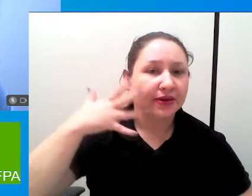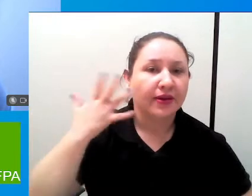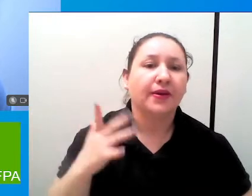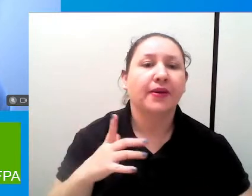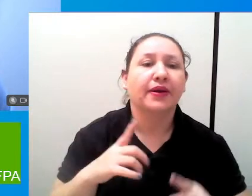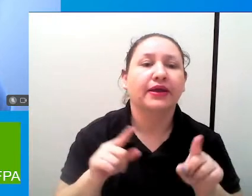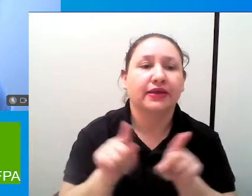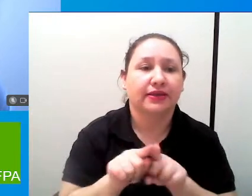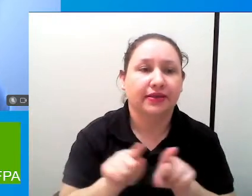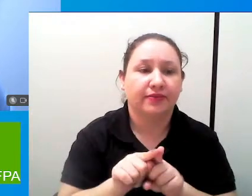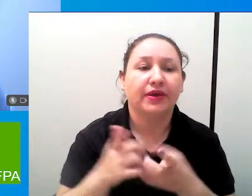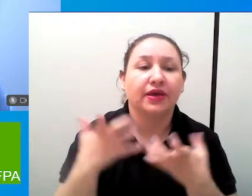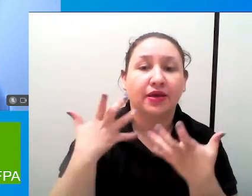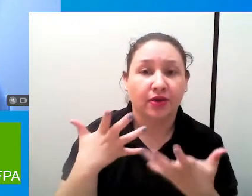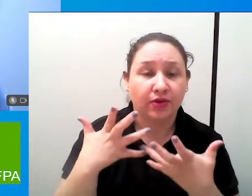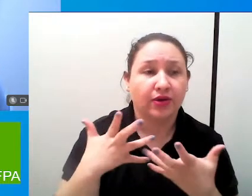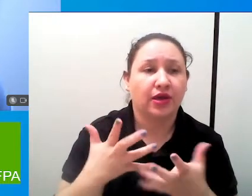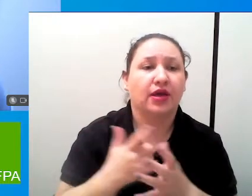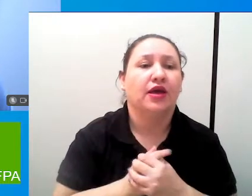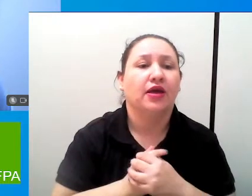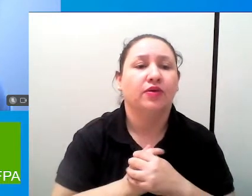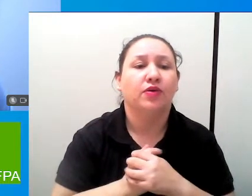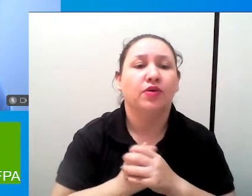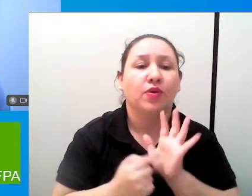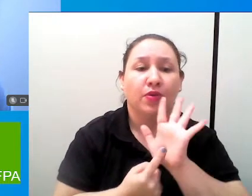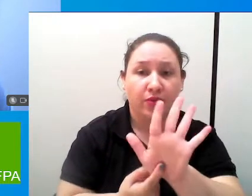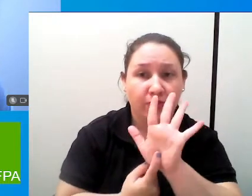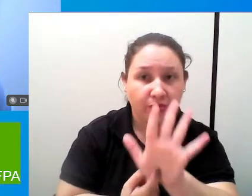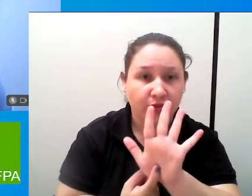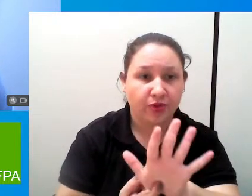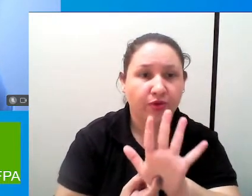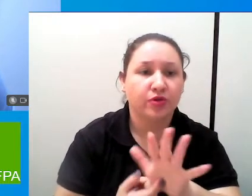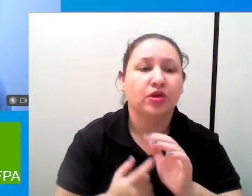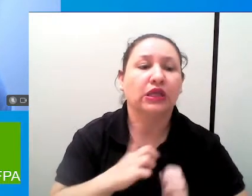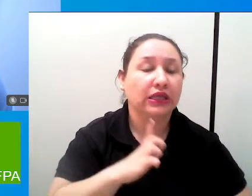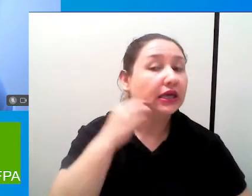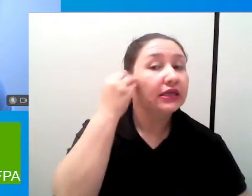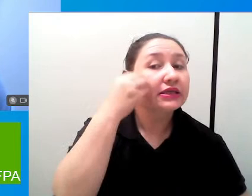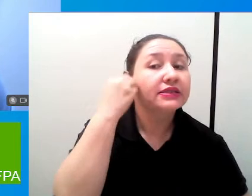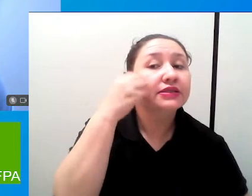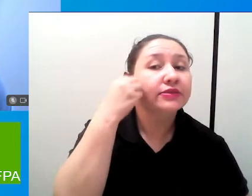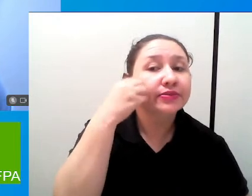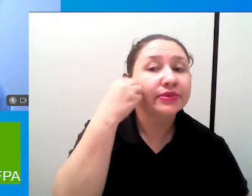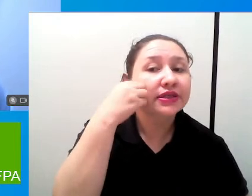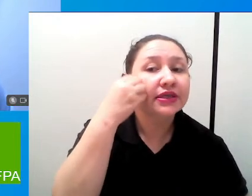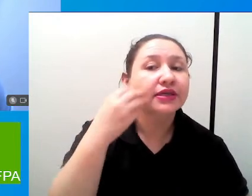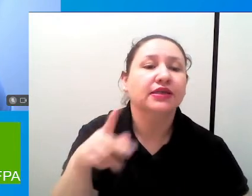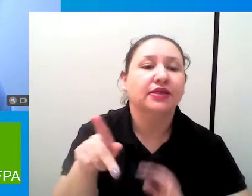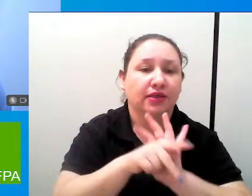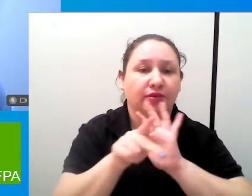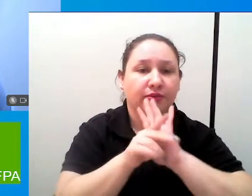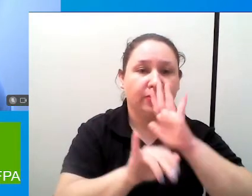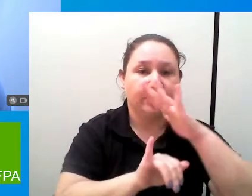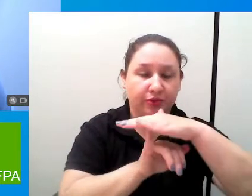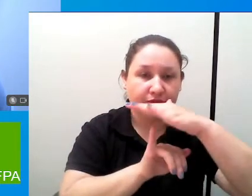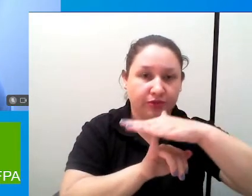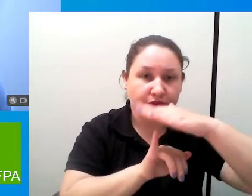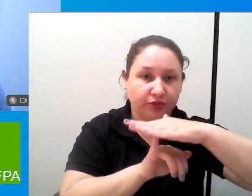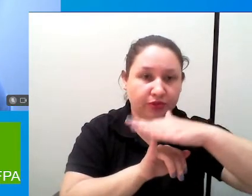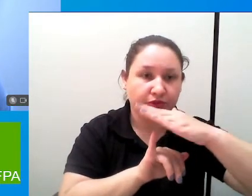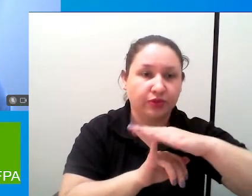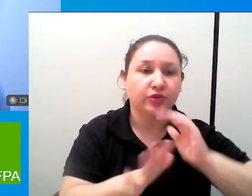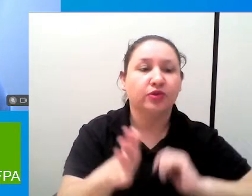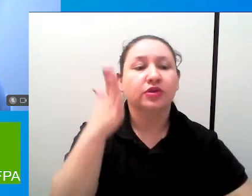participantes aqui, incluindo do IFPA, que vão trazer essas experiências, eu provavelmente, inclusive, sabendo que nós